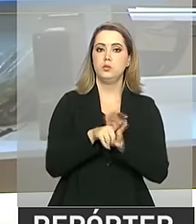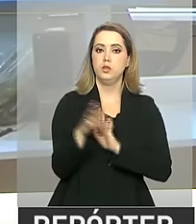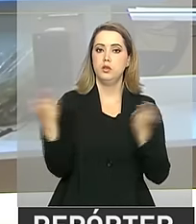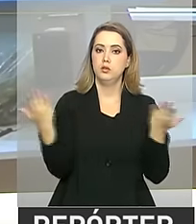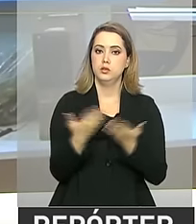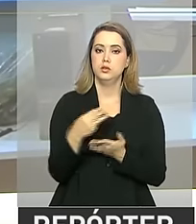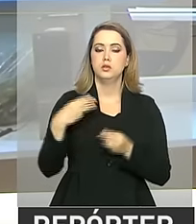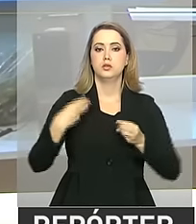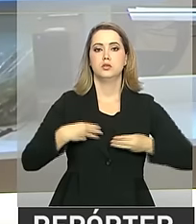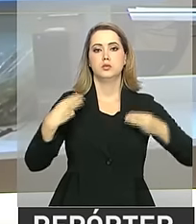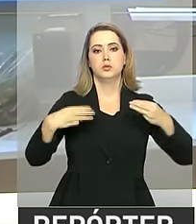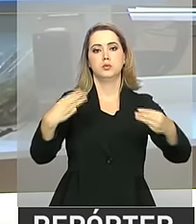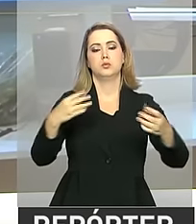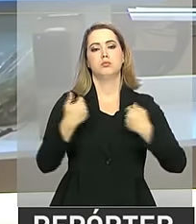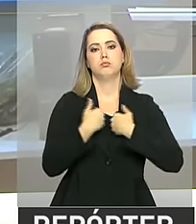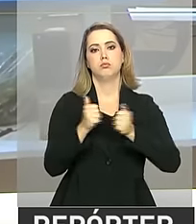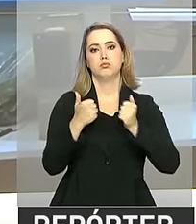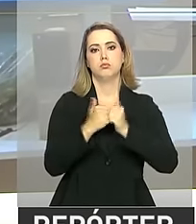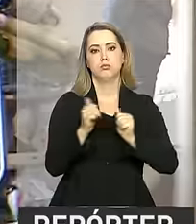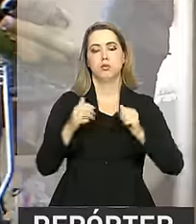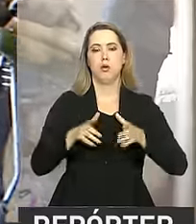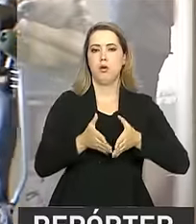Transportes, Portos e Aviação Civil.